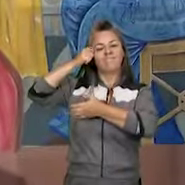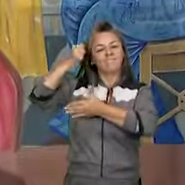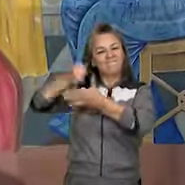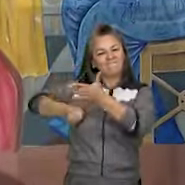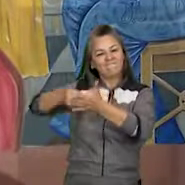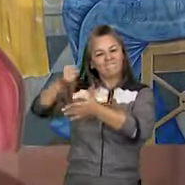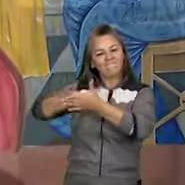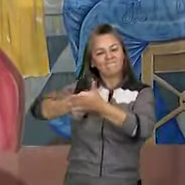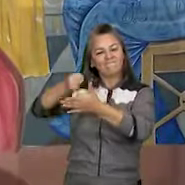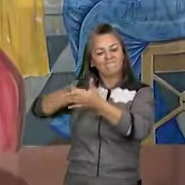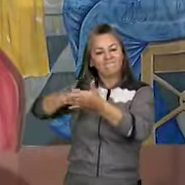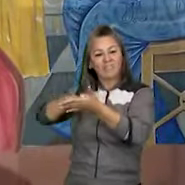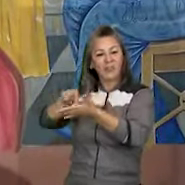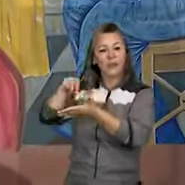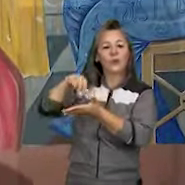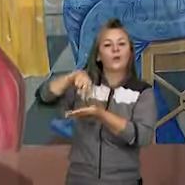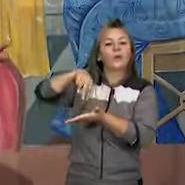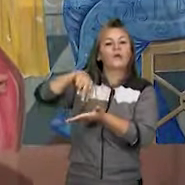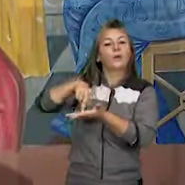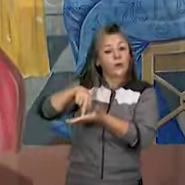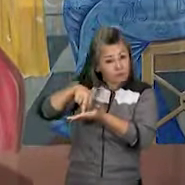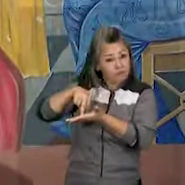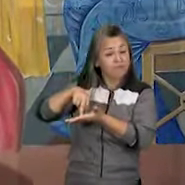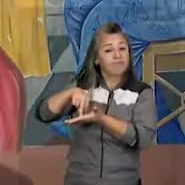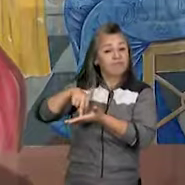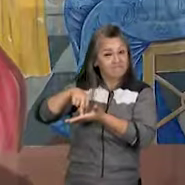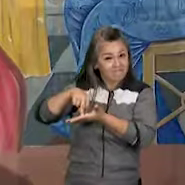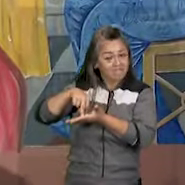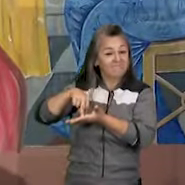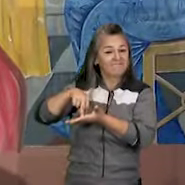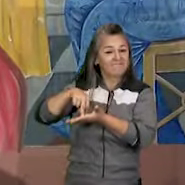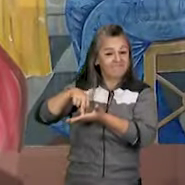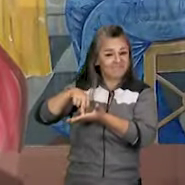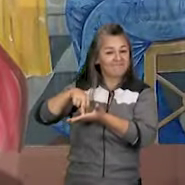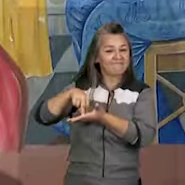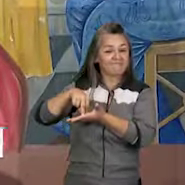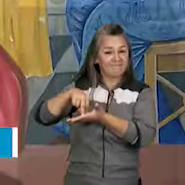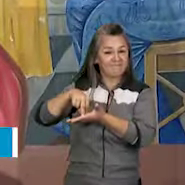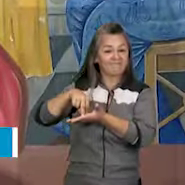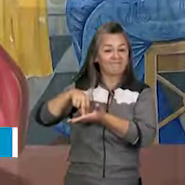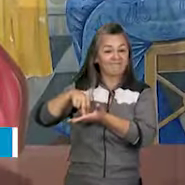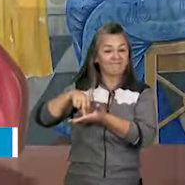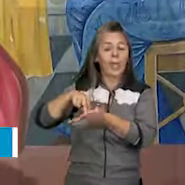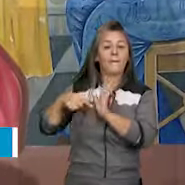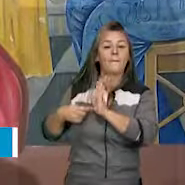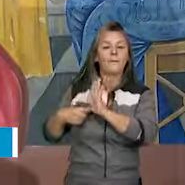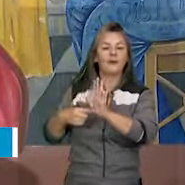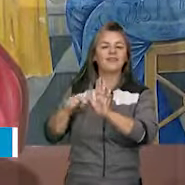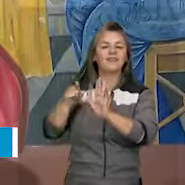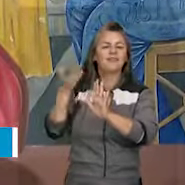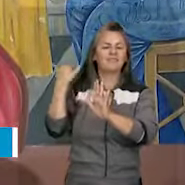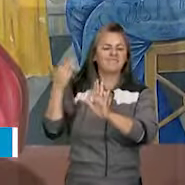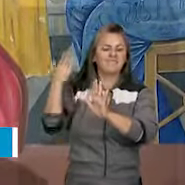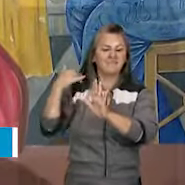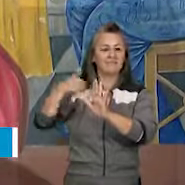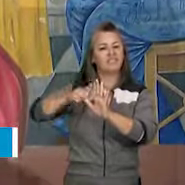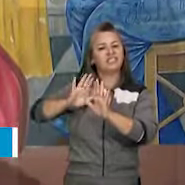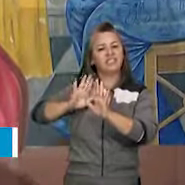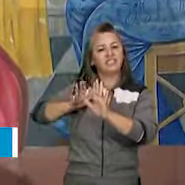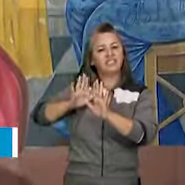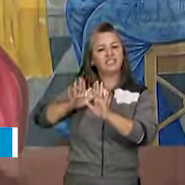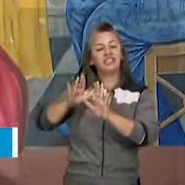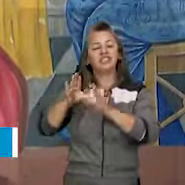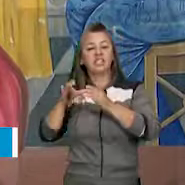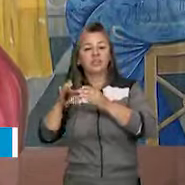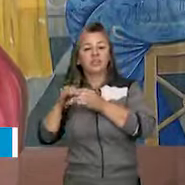de urbanização, de industrialização, que marca, né, o período da República Brasileira, a partir,